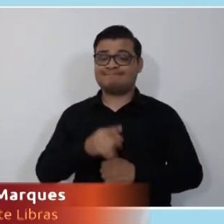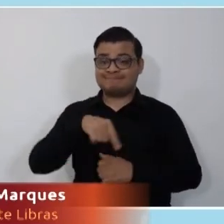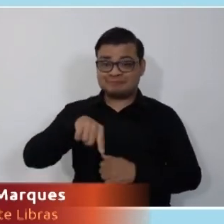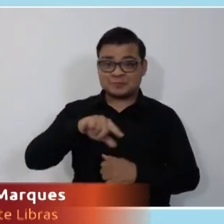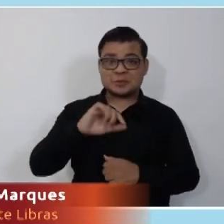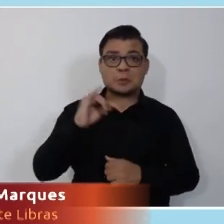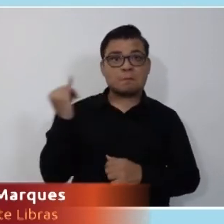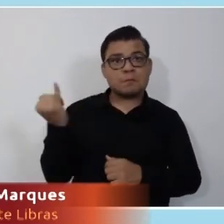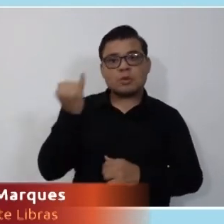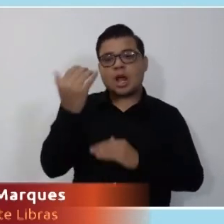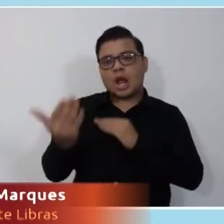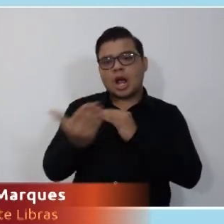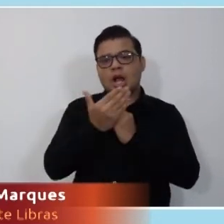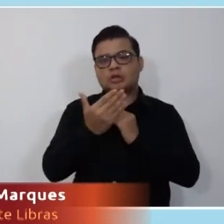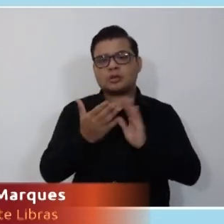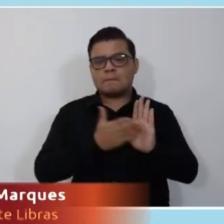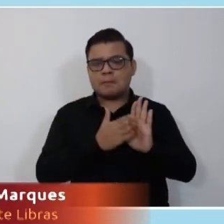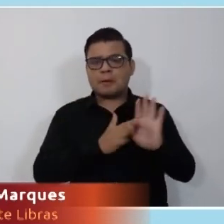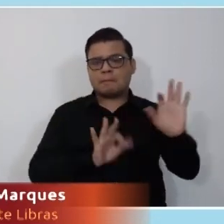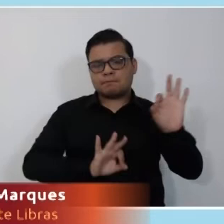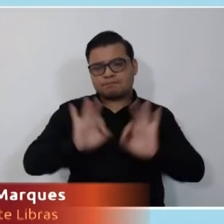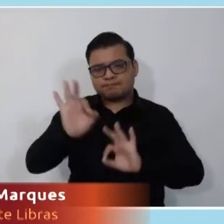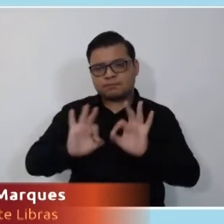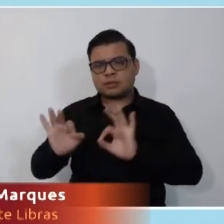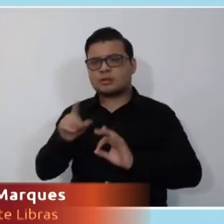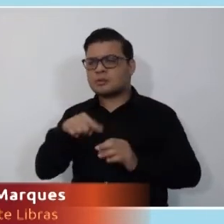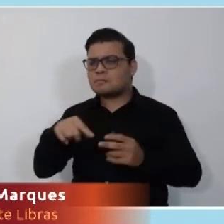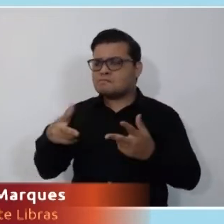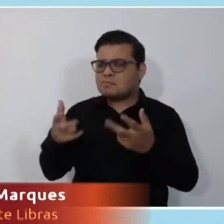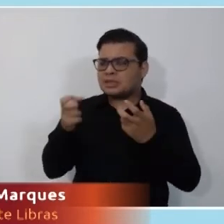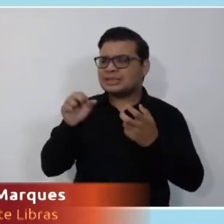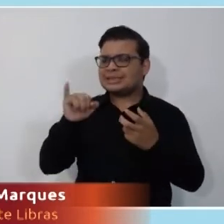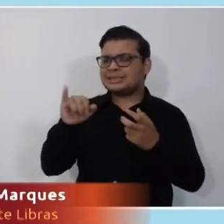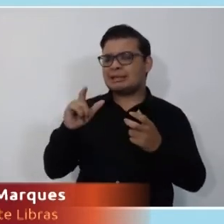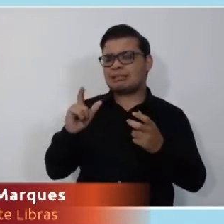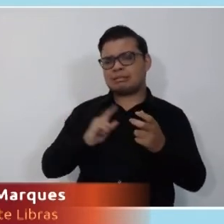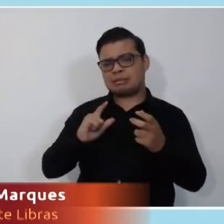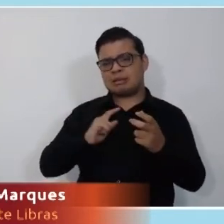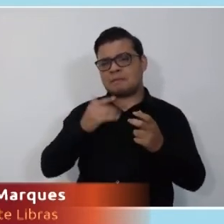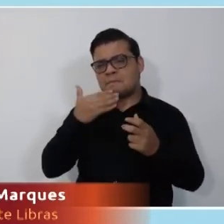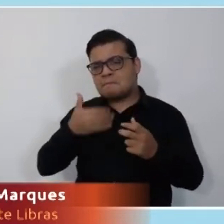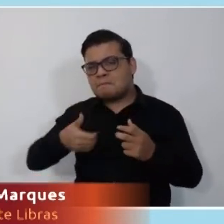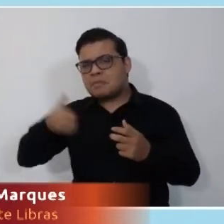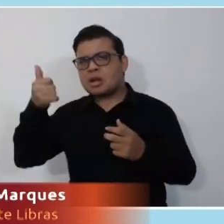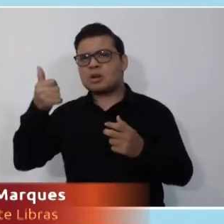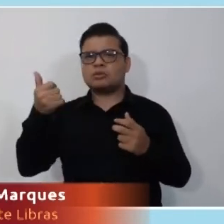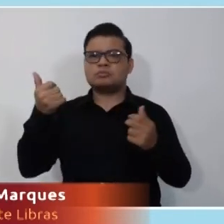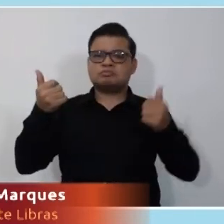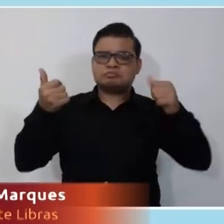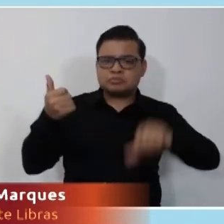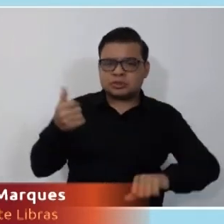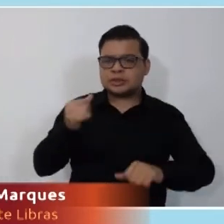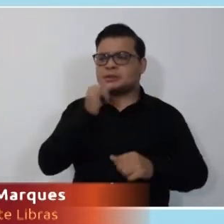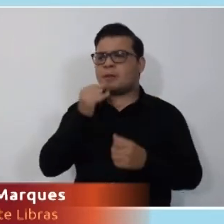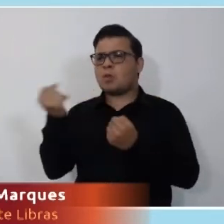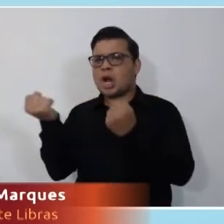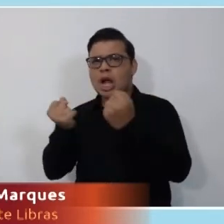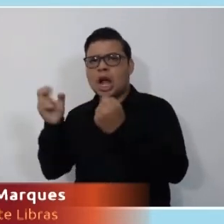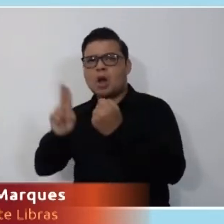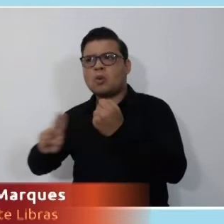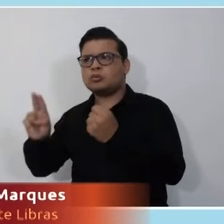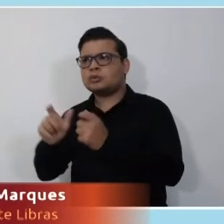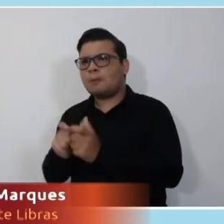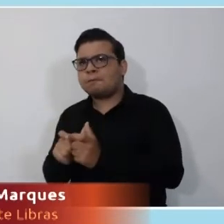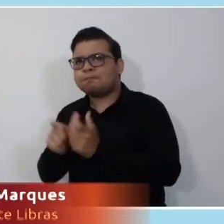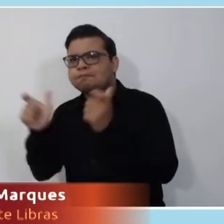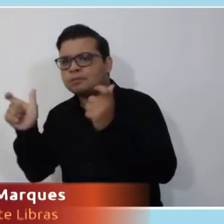poder ver como estamos avançando, está melhorando, está piorando, diminuiu a porcentagem de uso de carro, né? Aumentou o número de ciclistas, né? Então